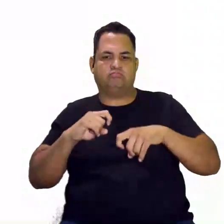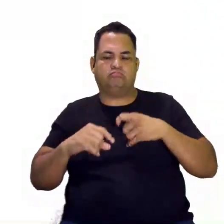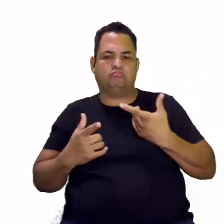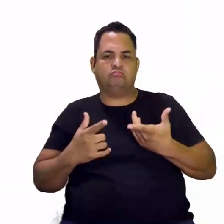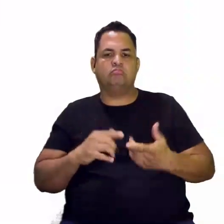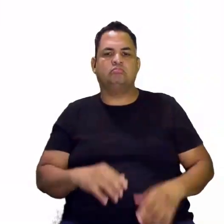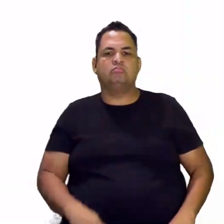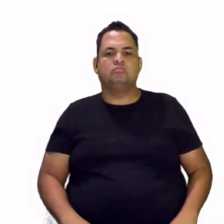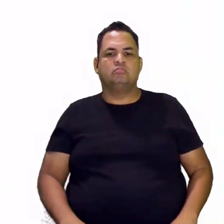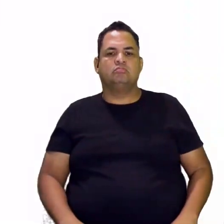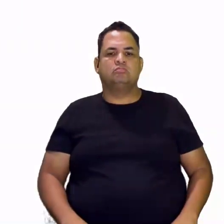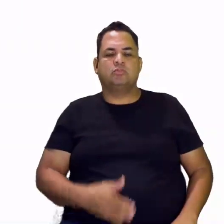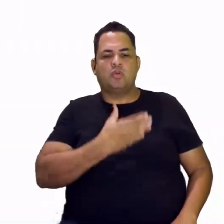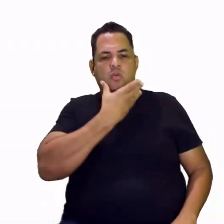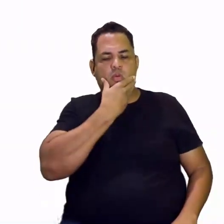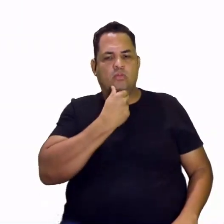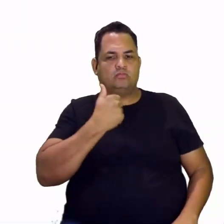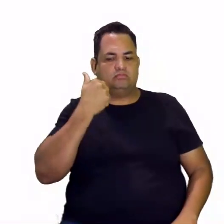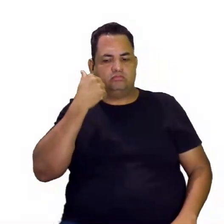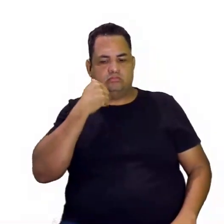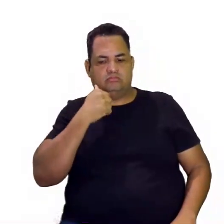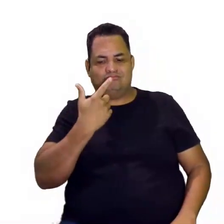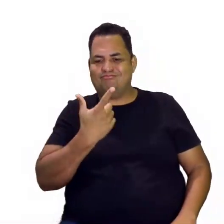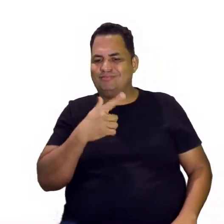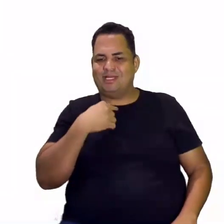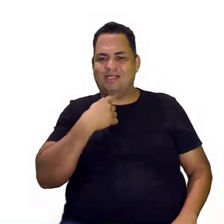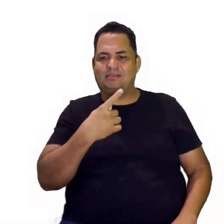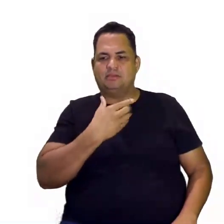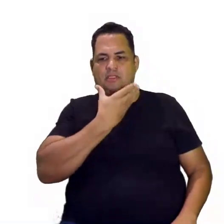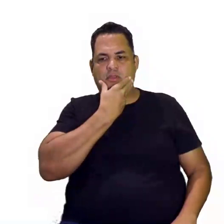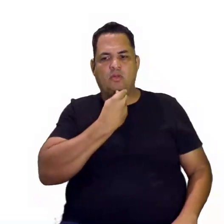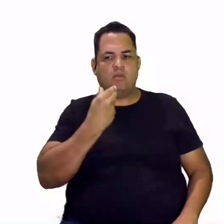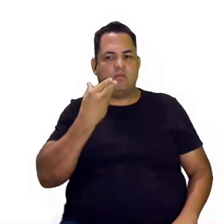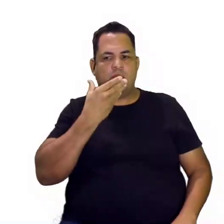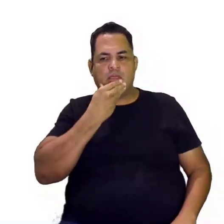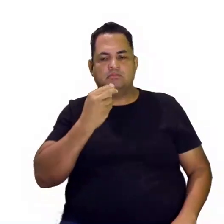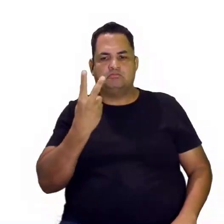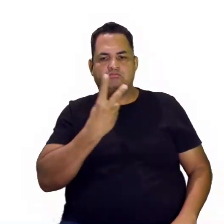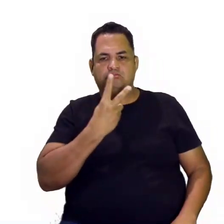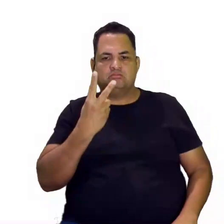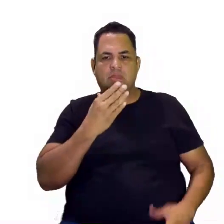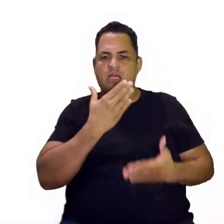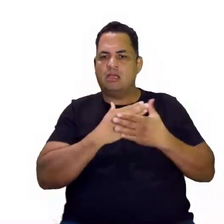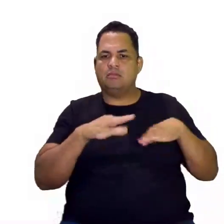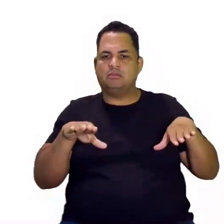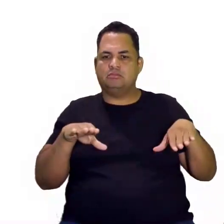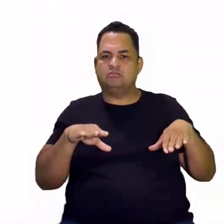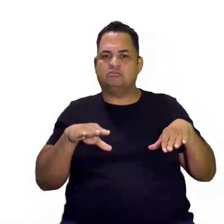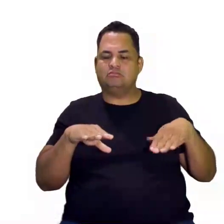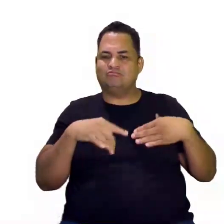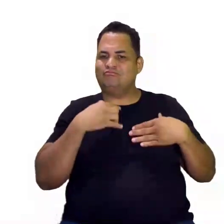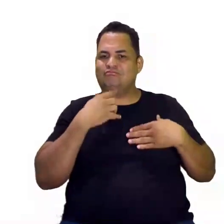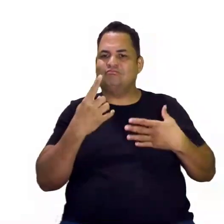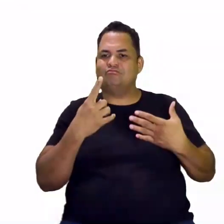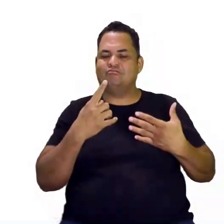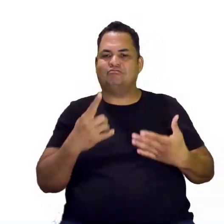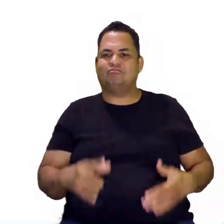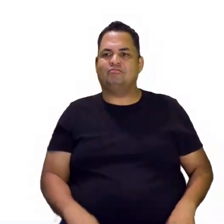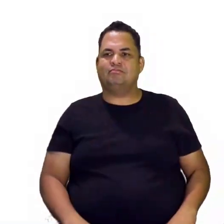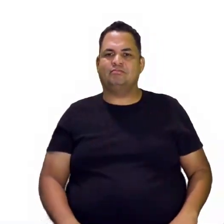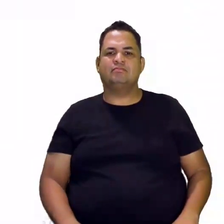Ou seja, se sobraram 2 machos, não tem mais como, né? É extinto. Pode se considerar